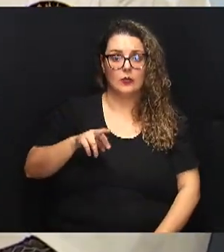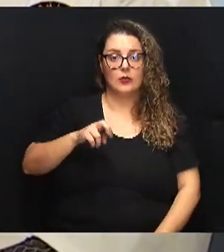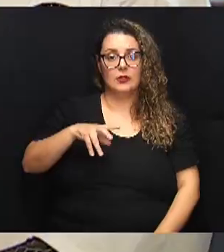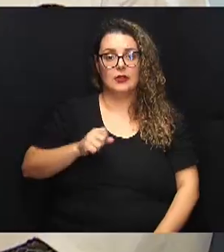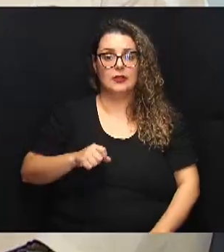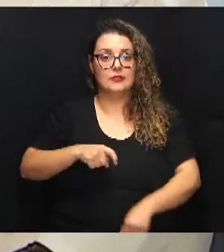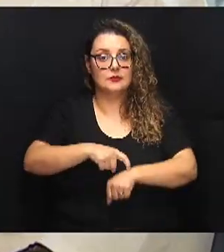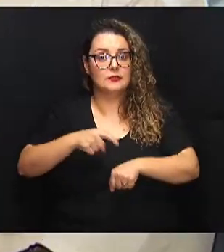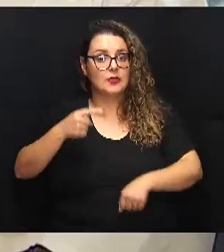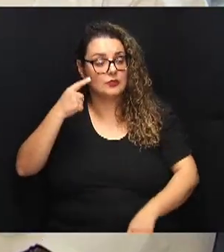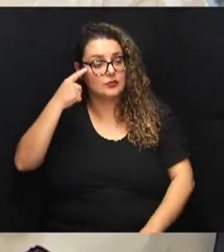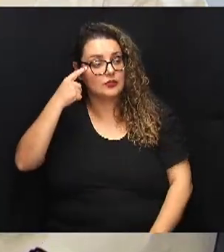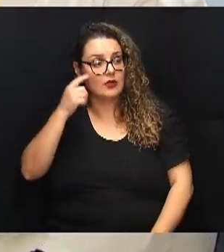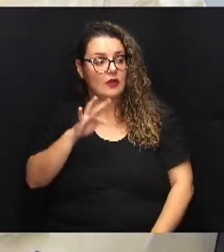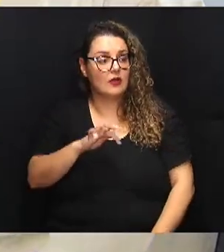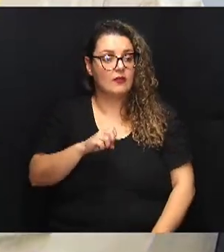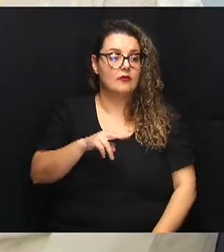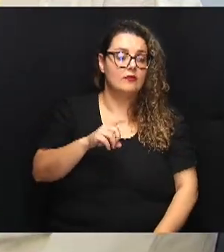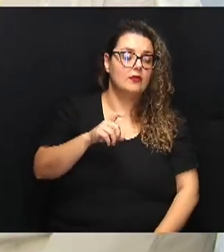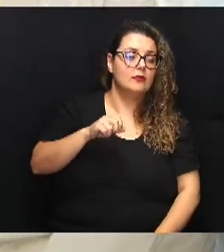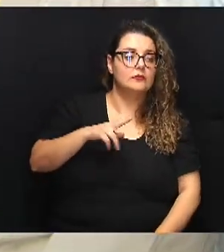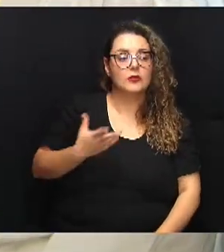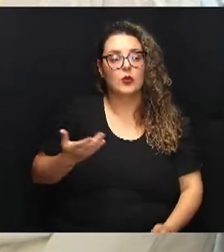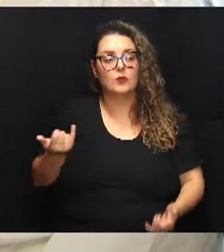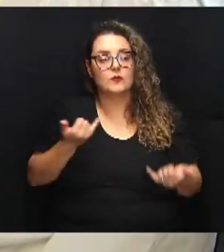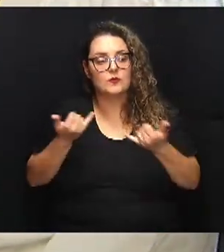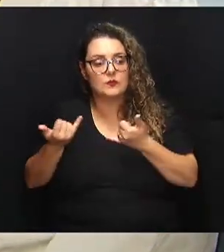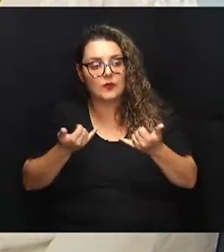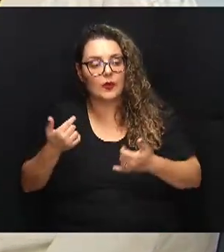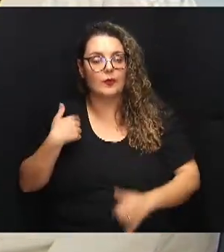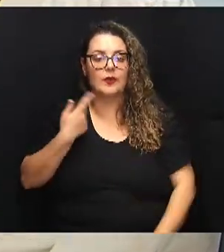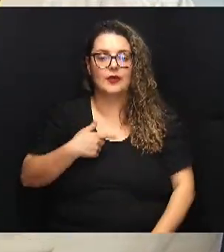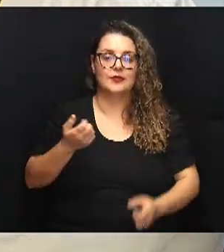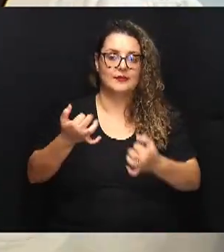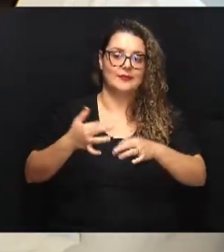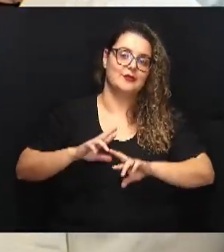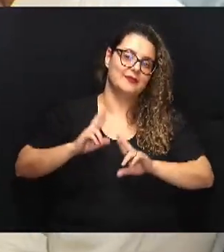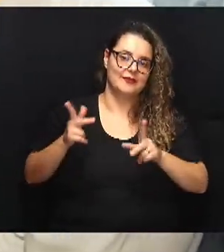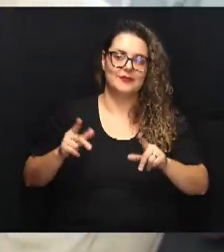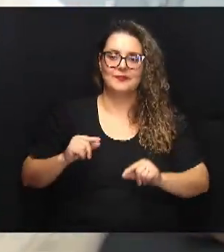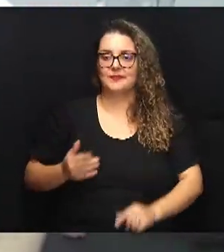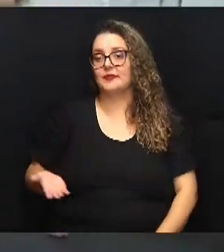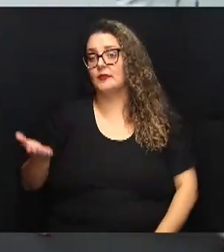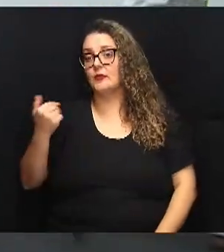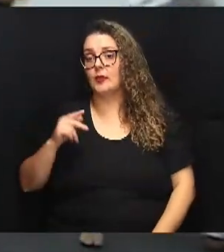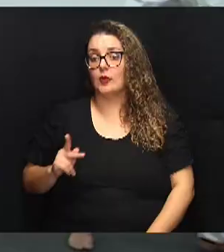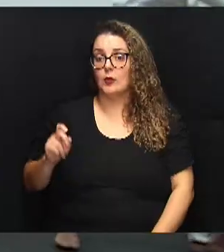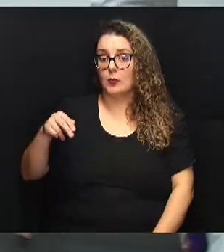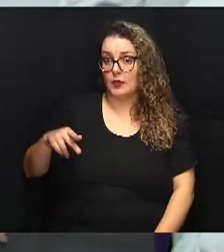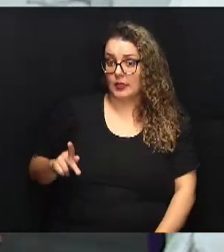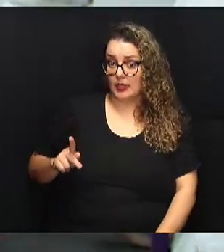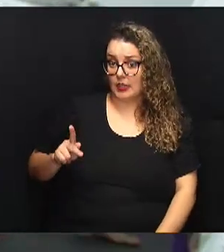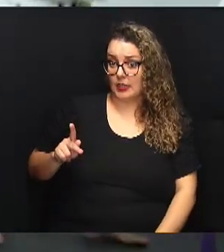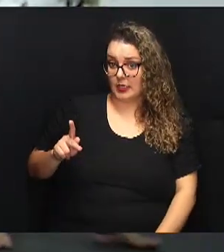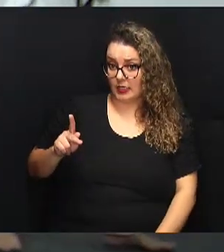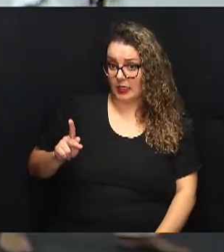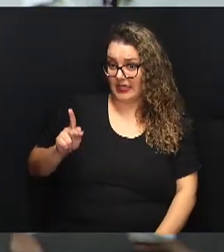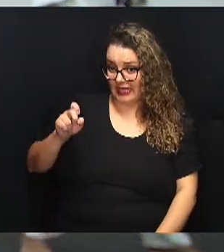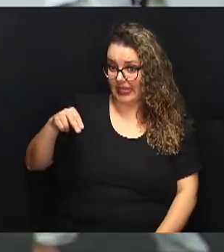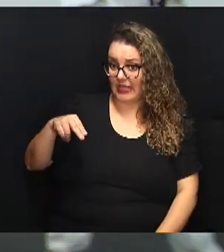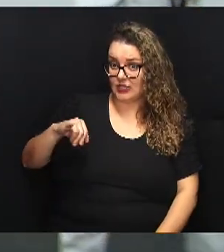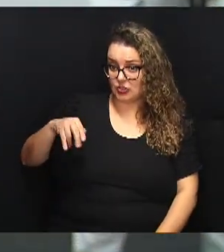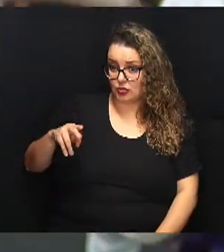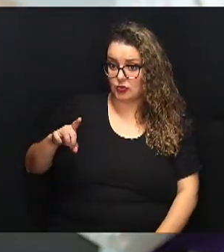Conta mais um pouco pra gente sobre essa arte marcial um pouco diferente. Vamos lá. O Kenjutsu ele é proveniente do